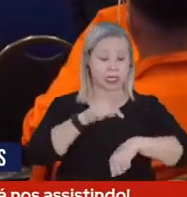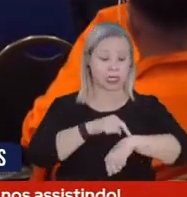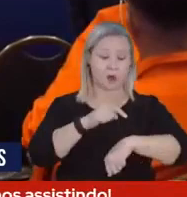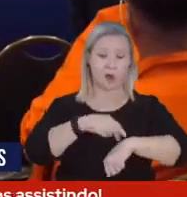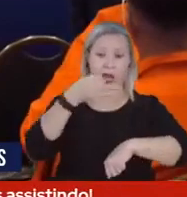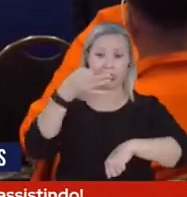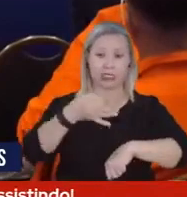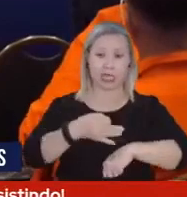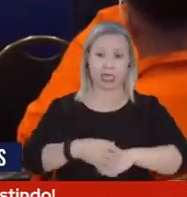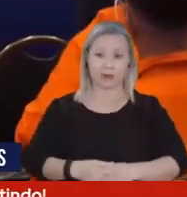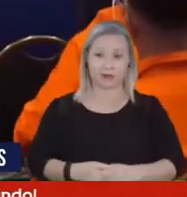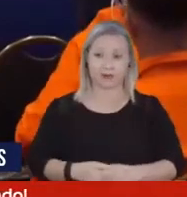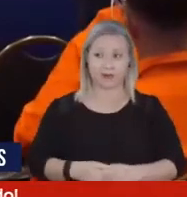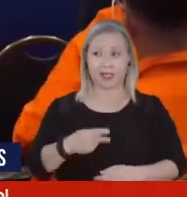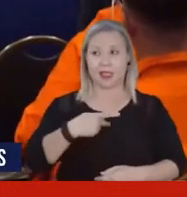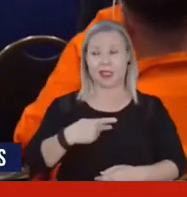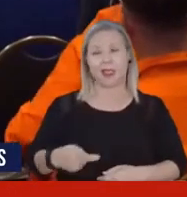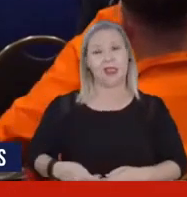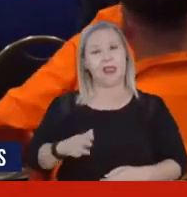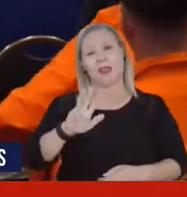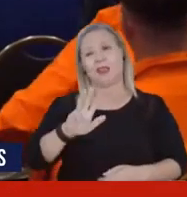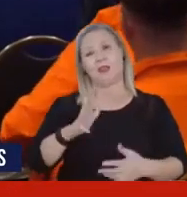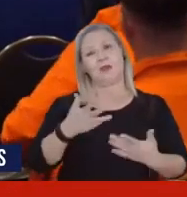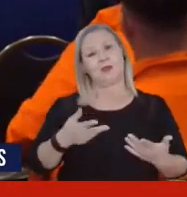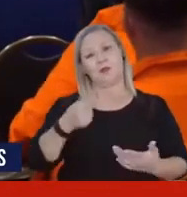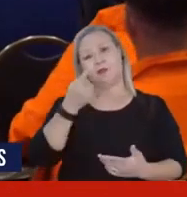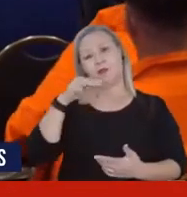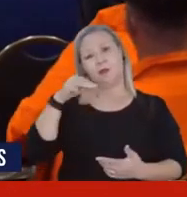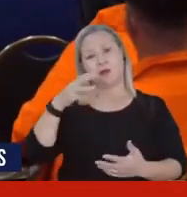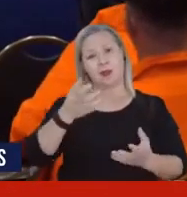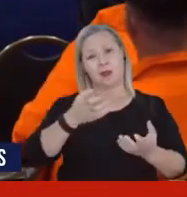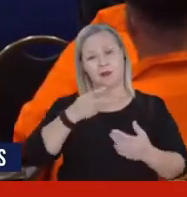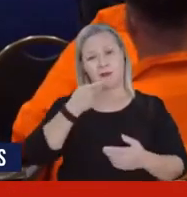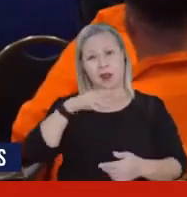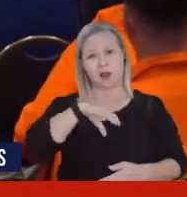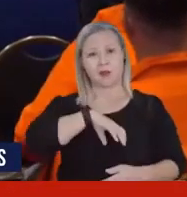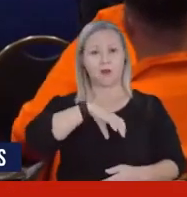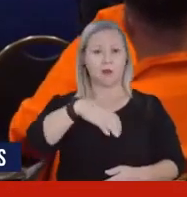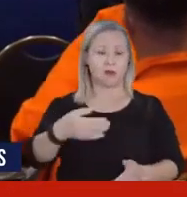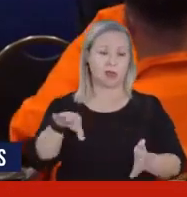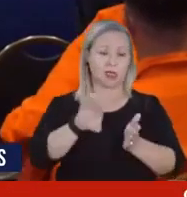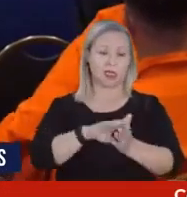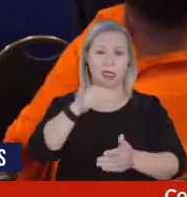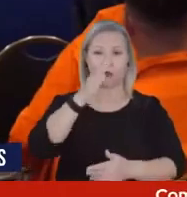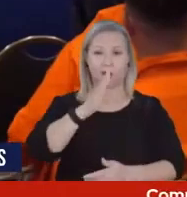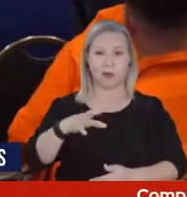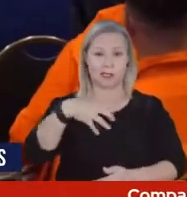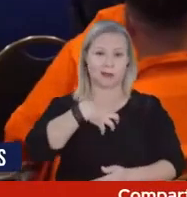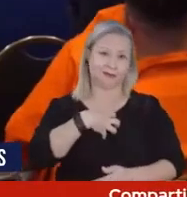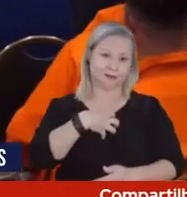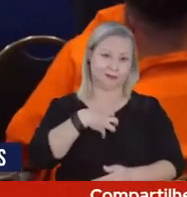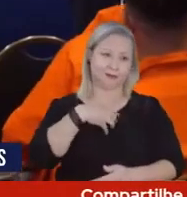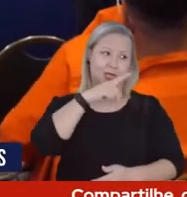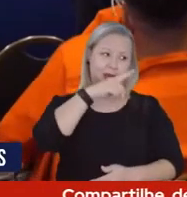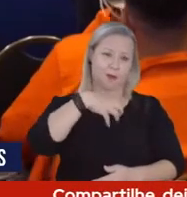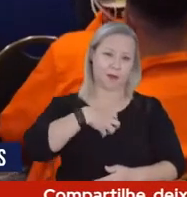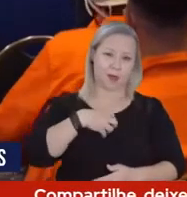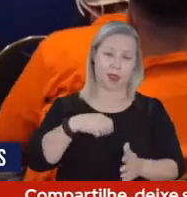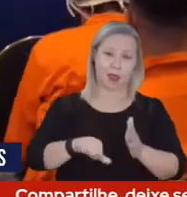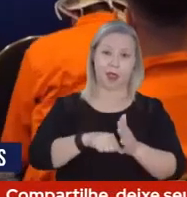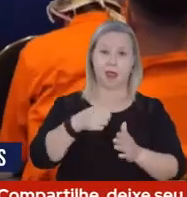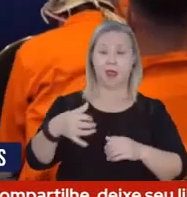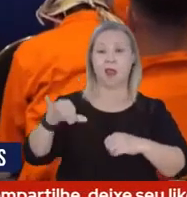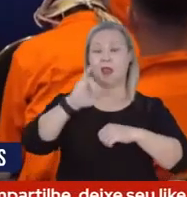Lula, os portugueses chegaram no Brasil na Bahia. A primeira capital do Brasil foi na